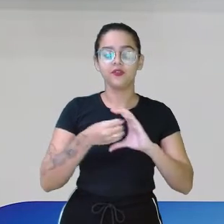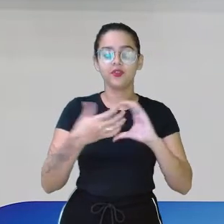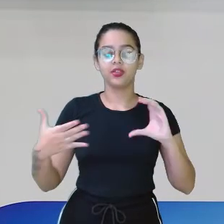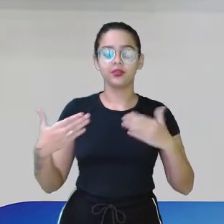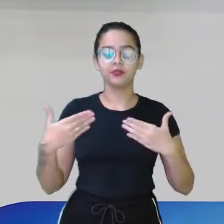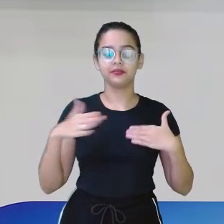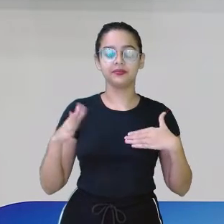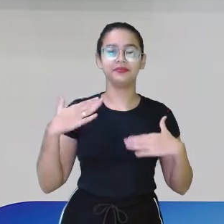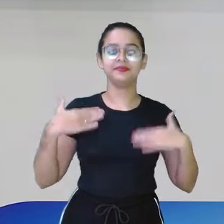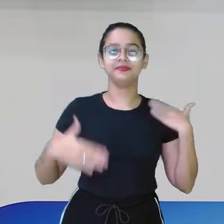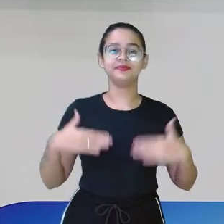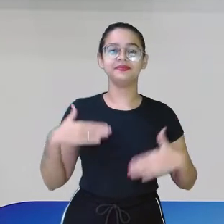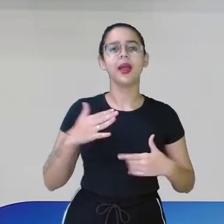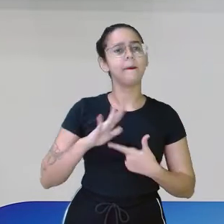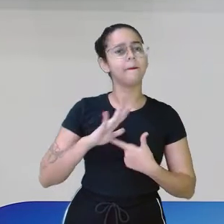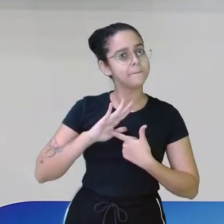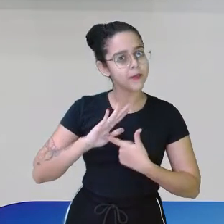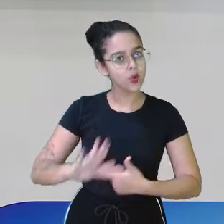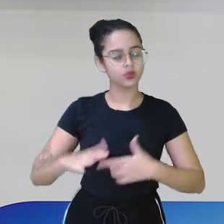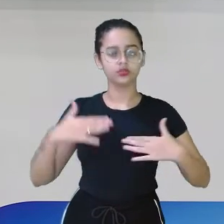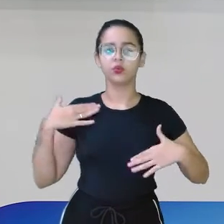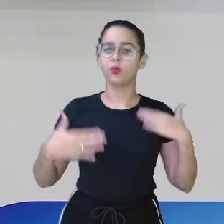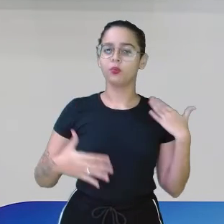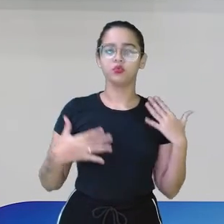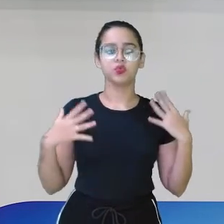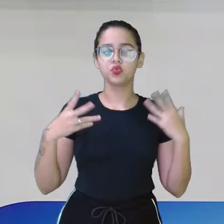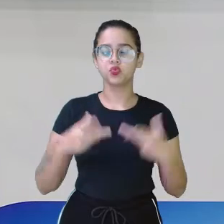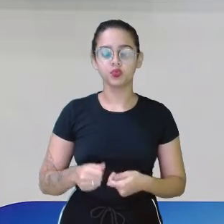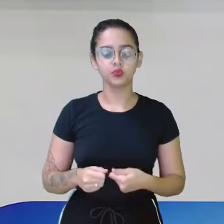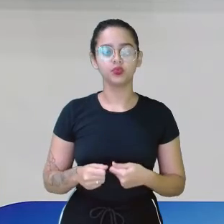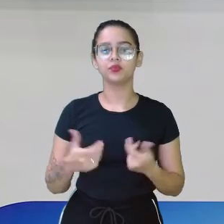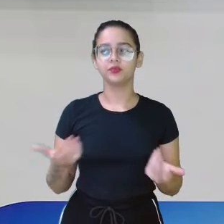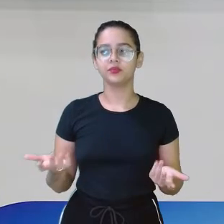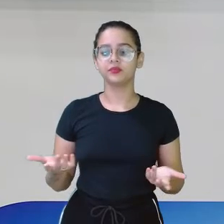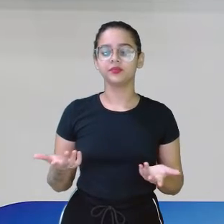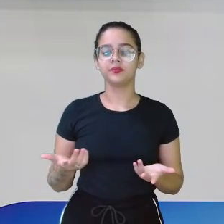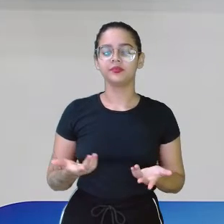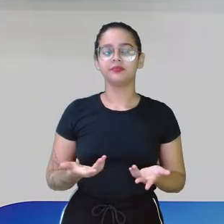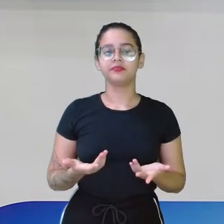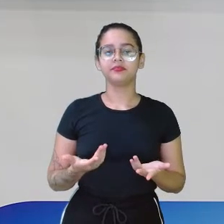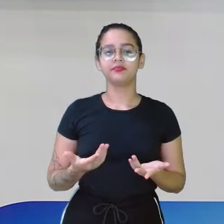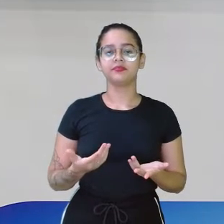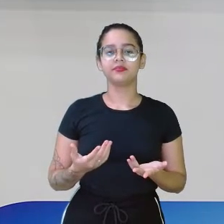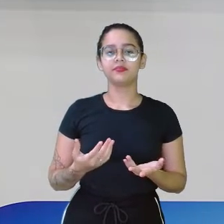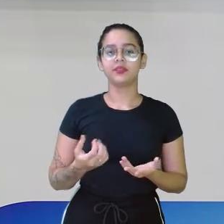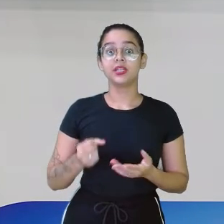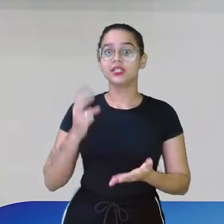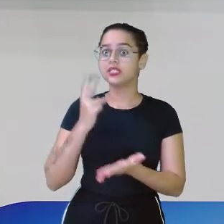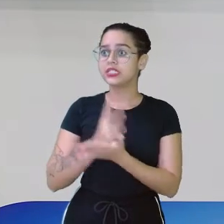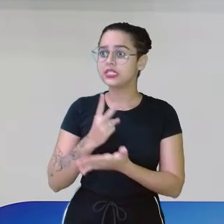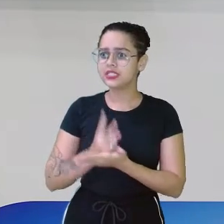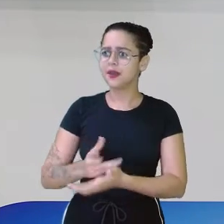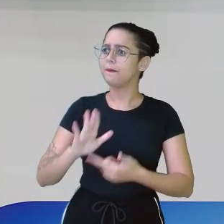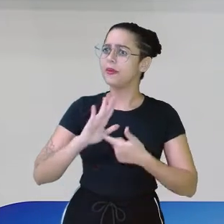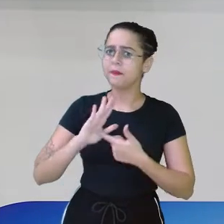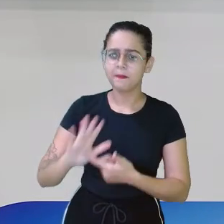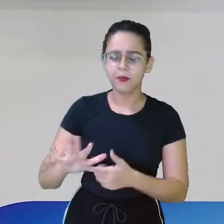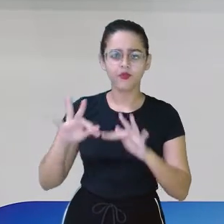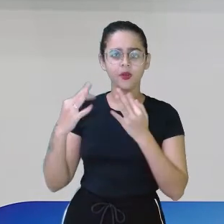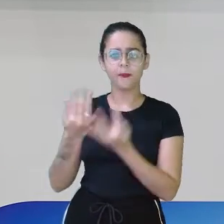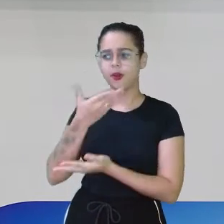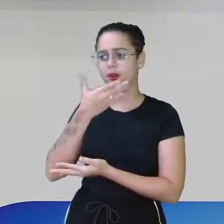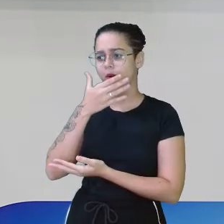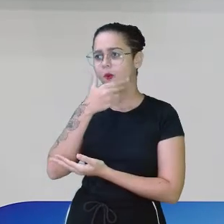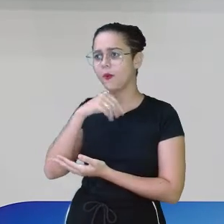na nossa, né, fisionomia e tudo mais, que sempre aparece na família do seu pai, ou sempre